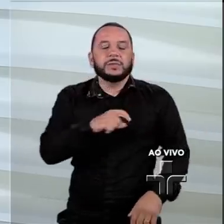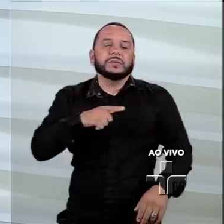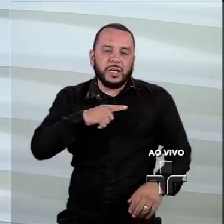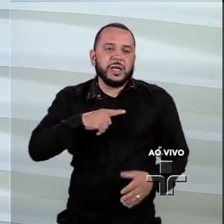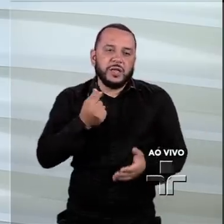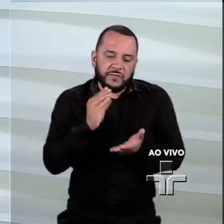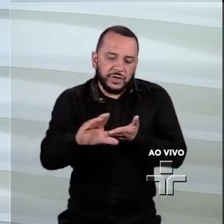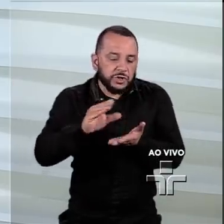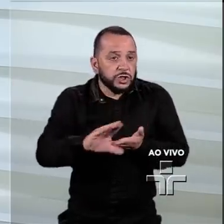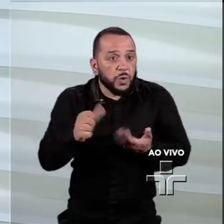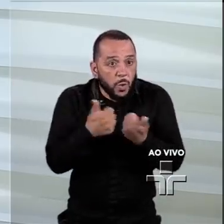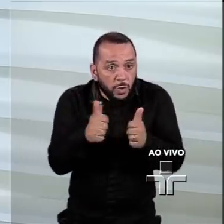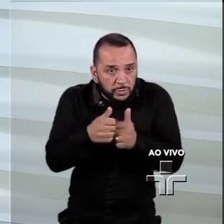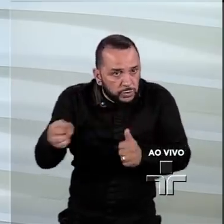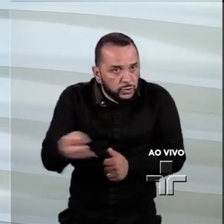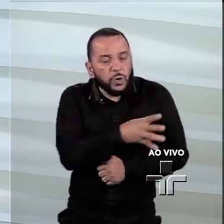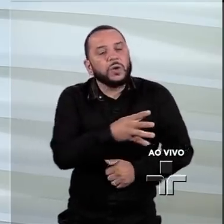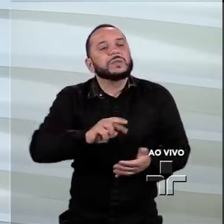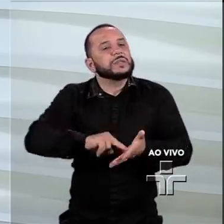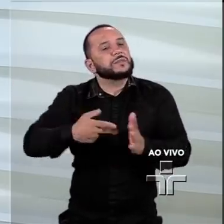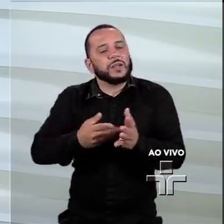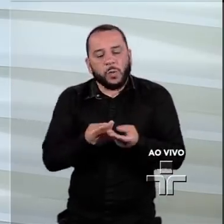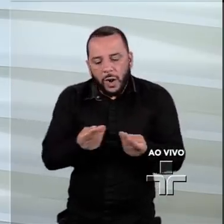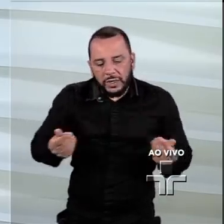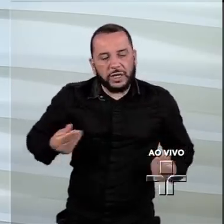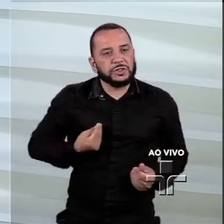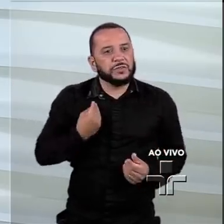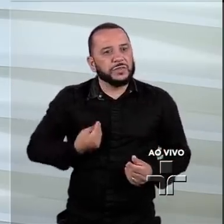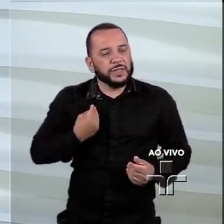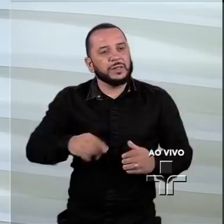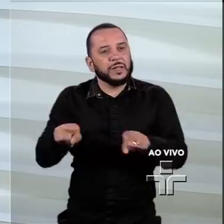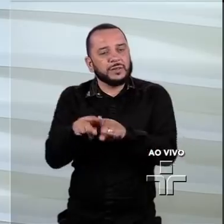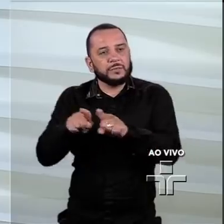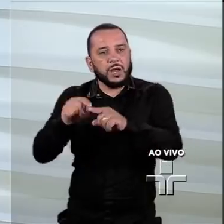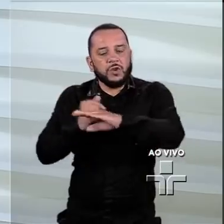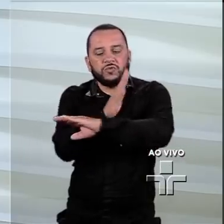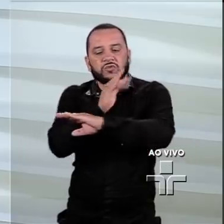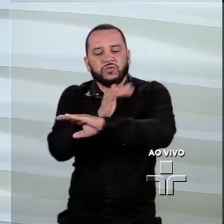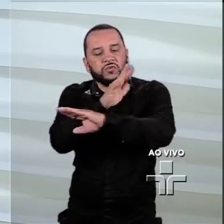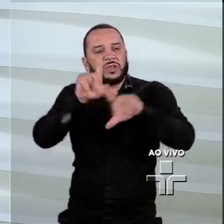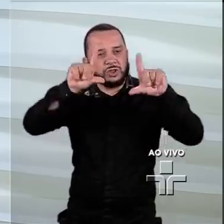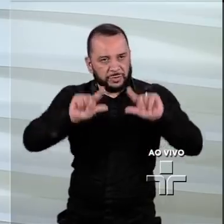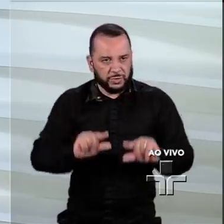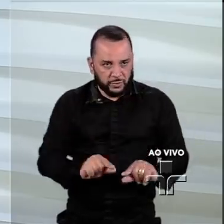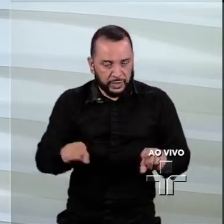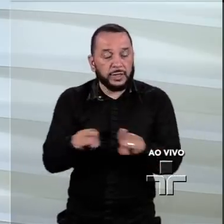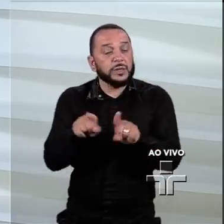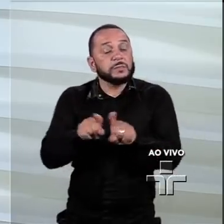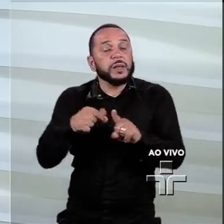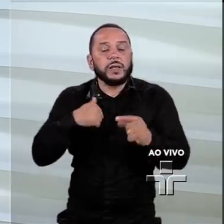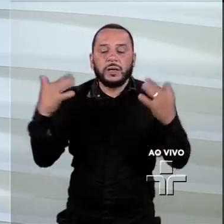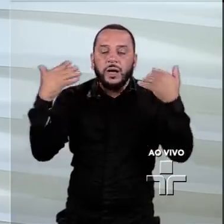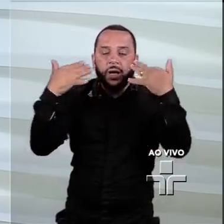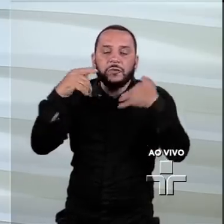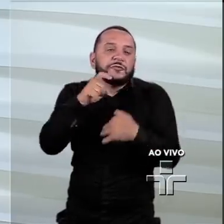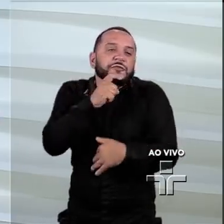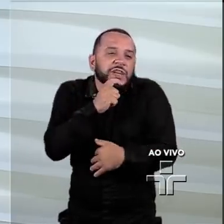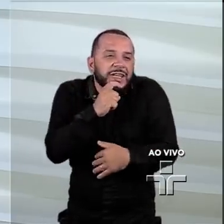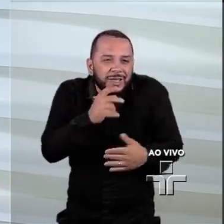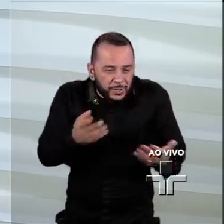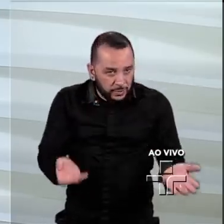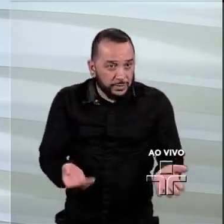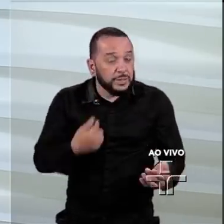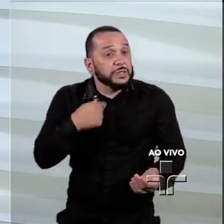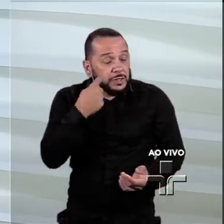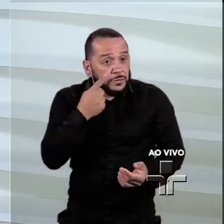ônibus significa mais qualidade de vida, melhoria na poluição do ar, mais ônibus com ar-condicionado. Você viu aí,